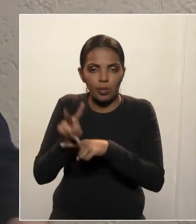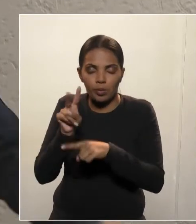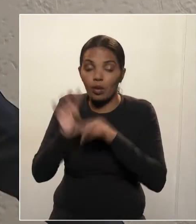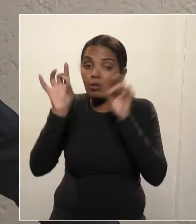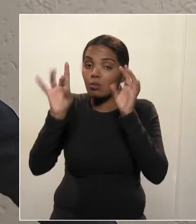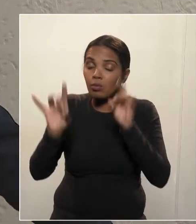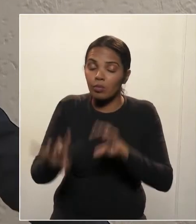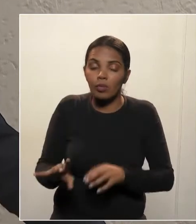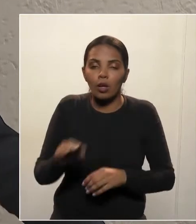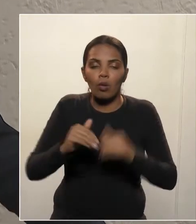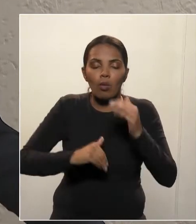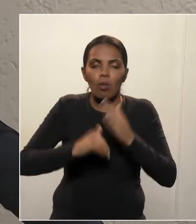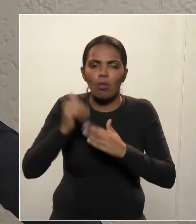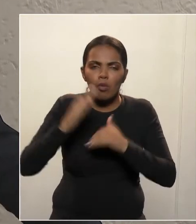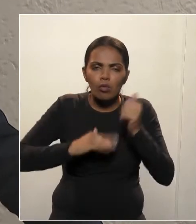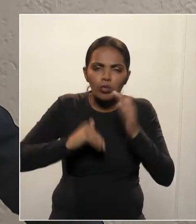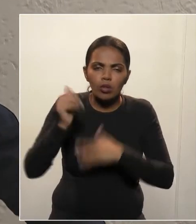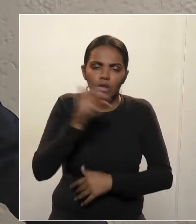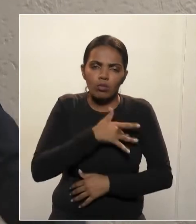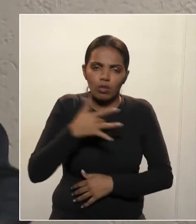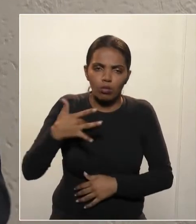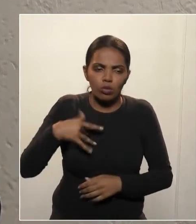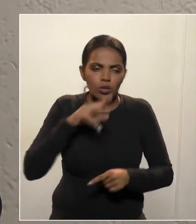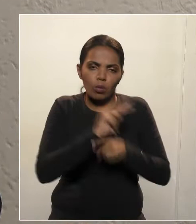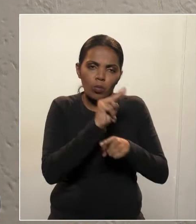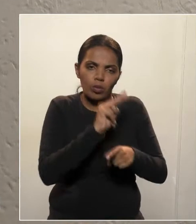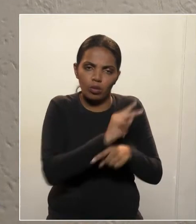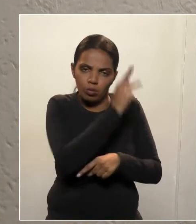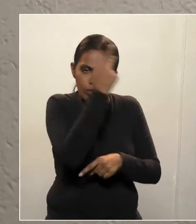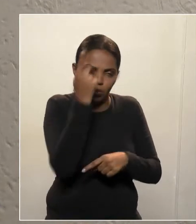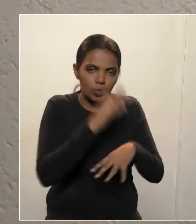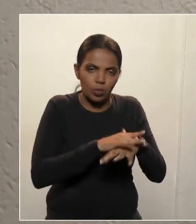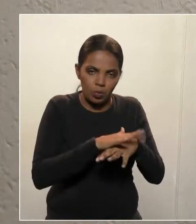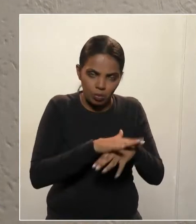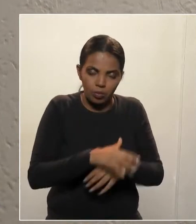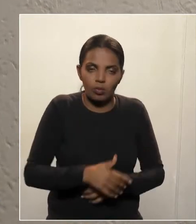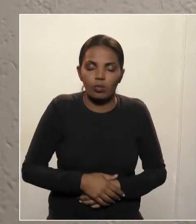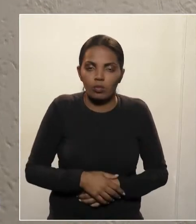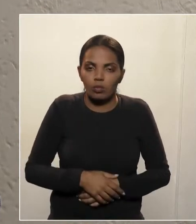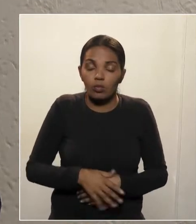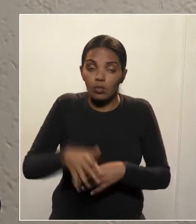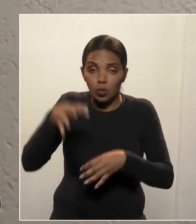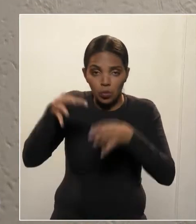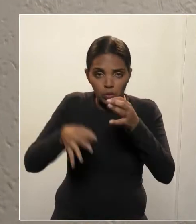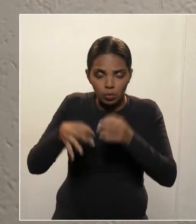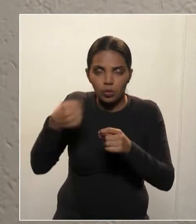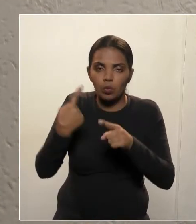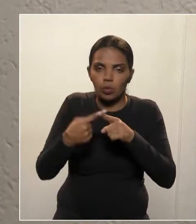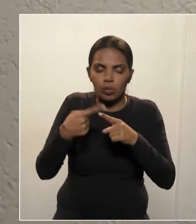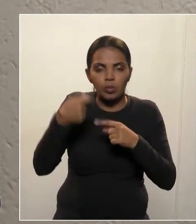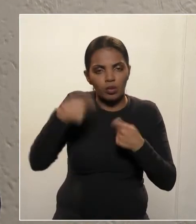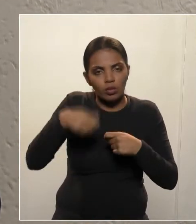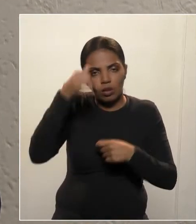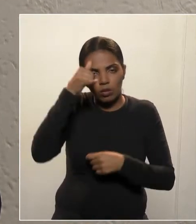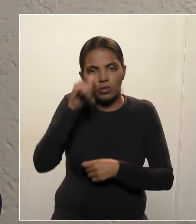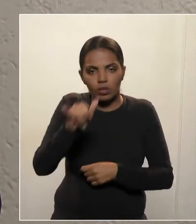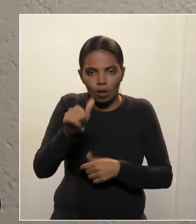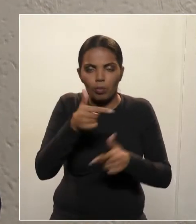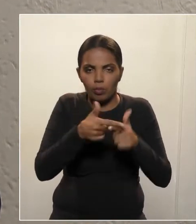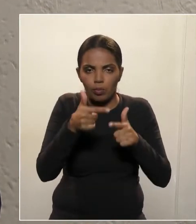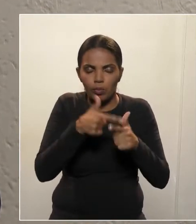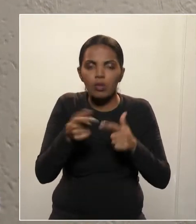saúde que estariam atendendo doentes. Foi justamente para evitar esses problemas que a Inglaterra, por